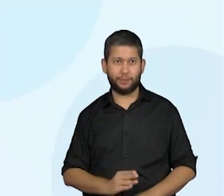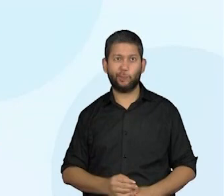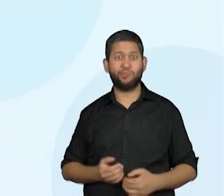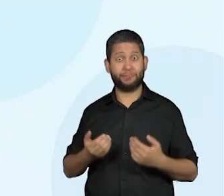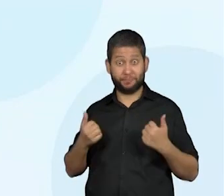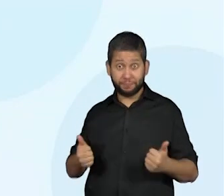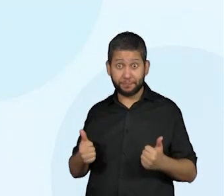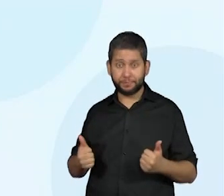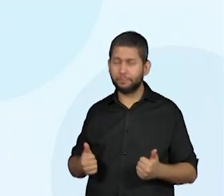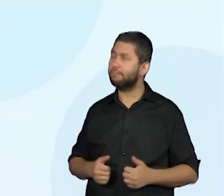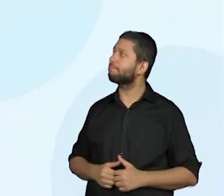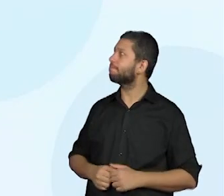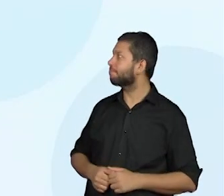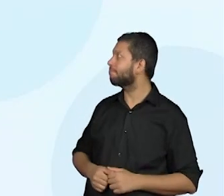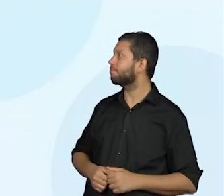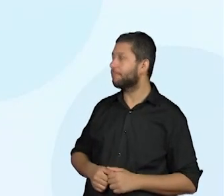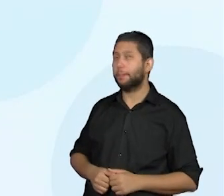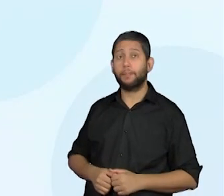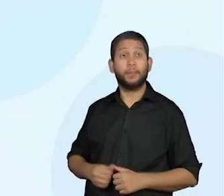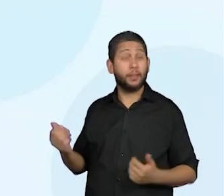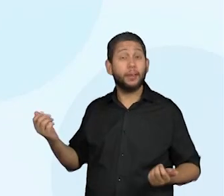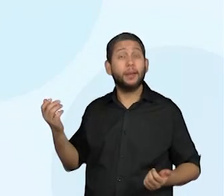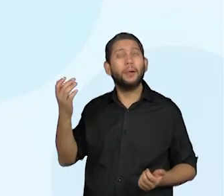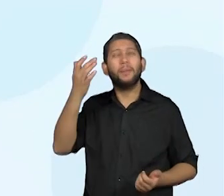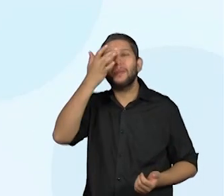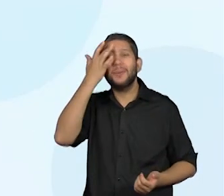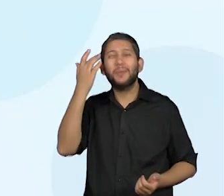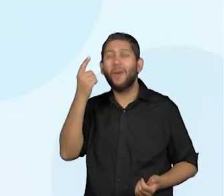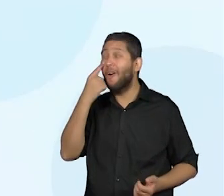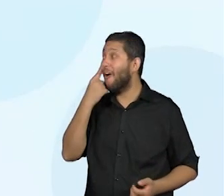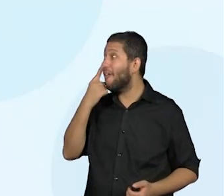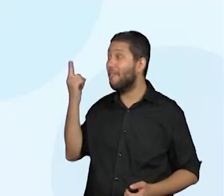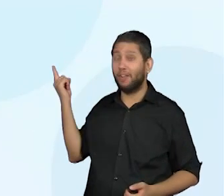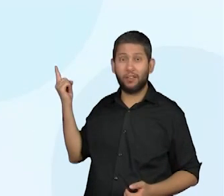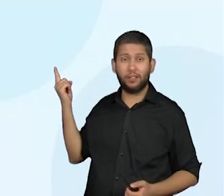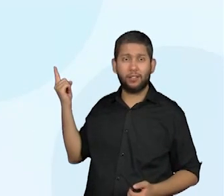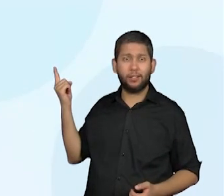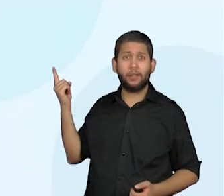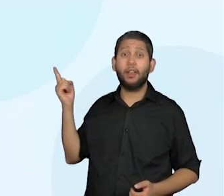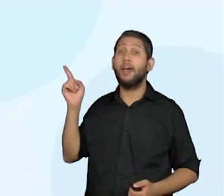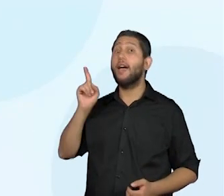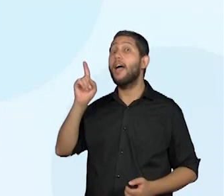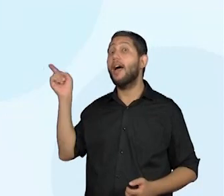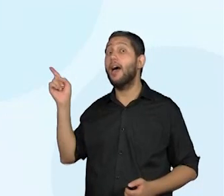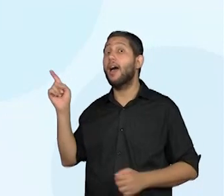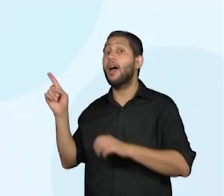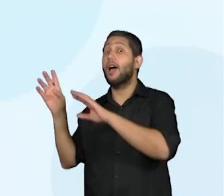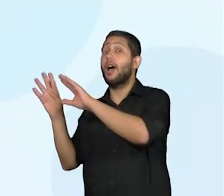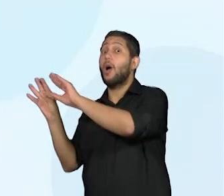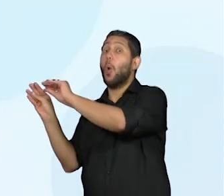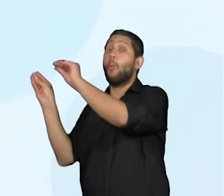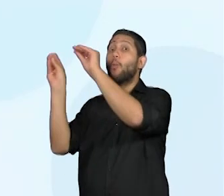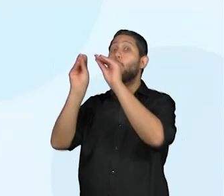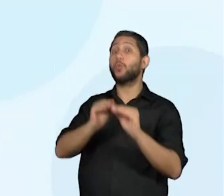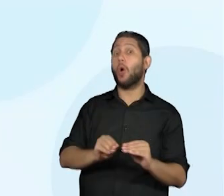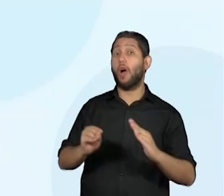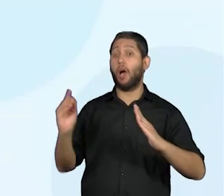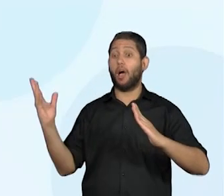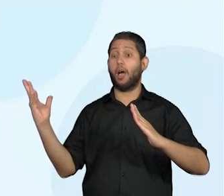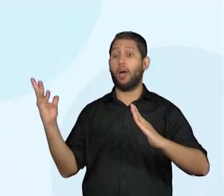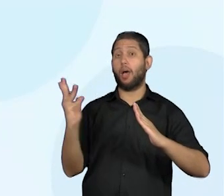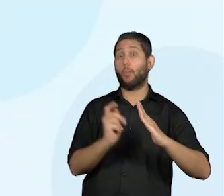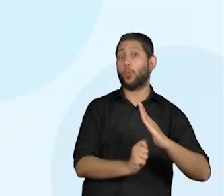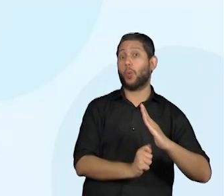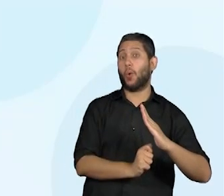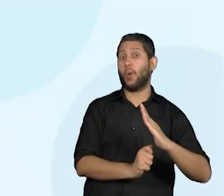Muito bem. Então, provavelmente as pessoas dessa imagem ou elas são imigrantes, porque saíram da Europa ou